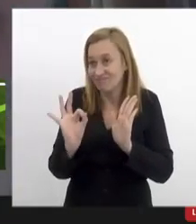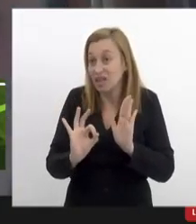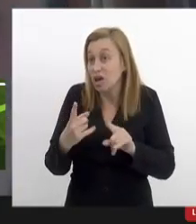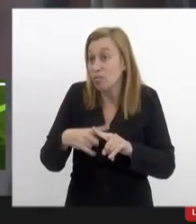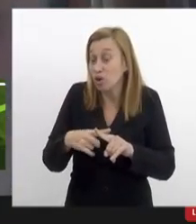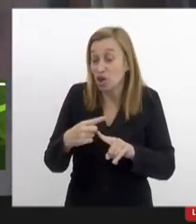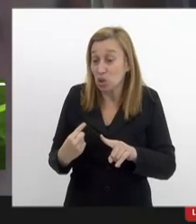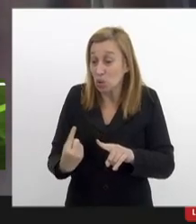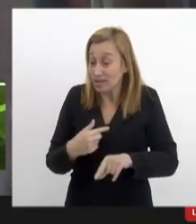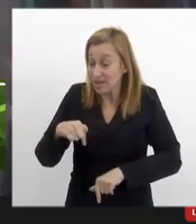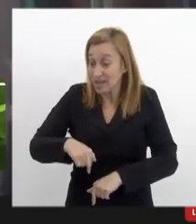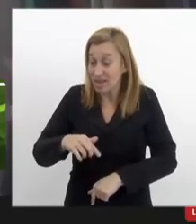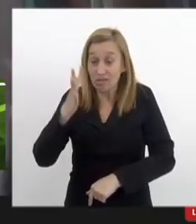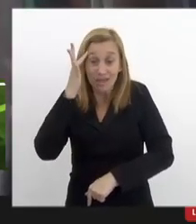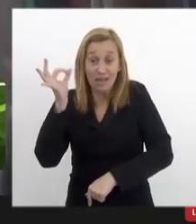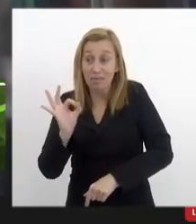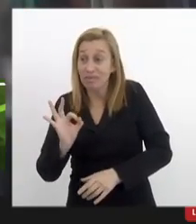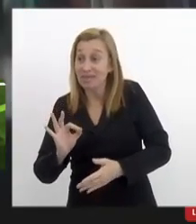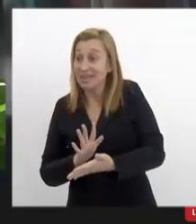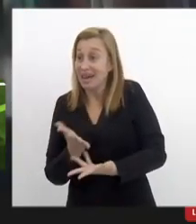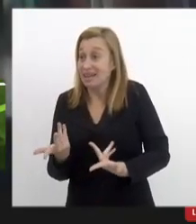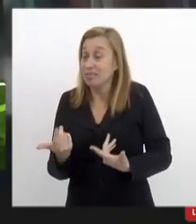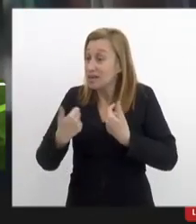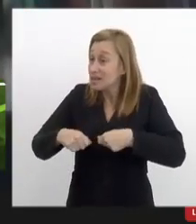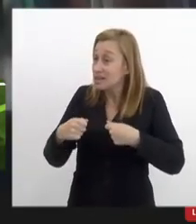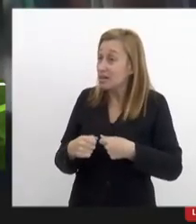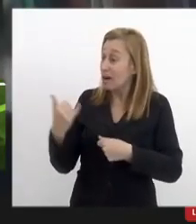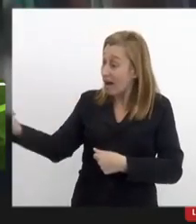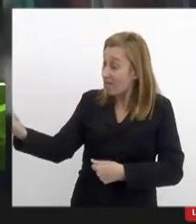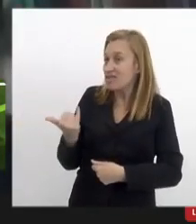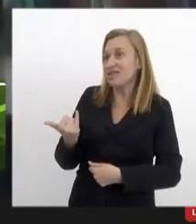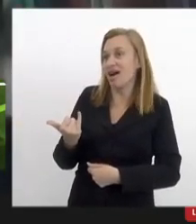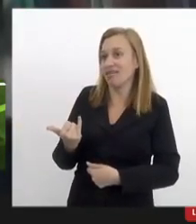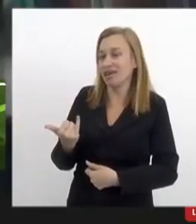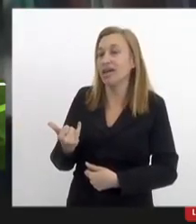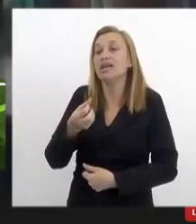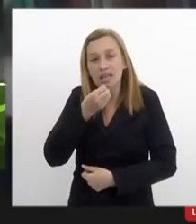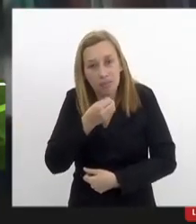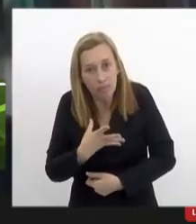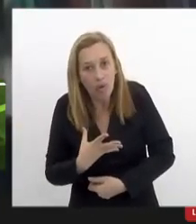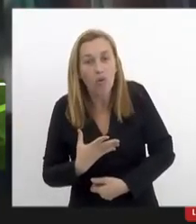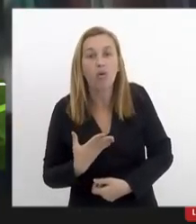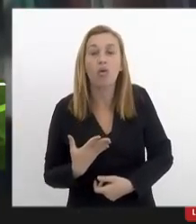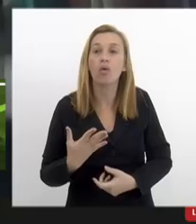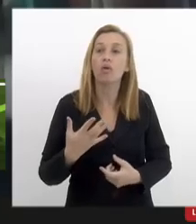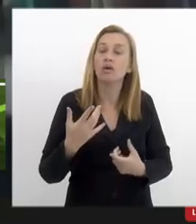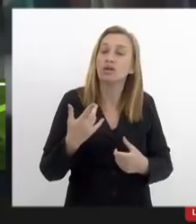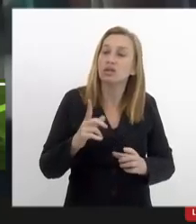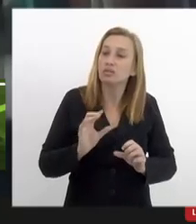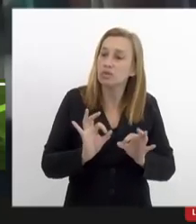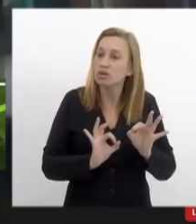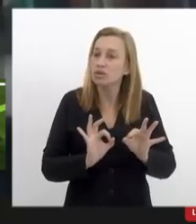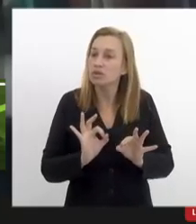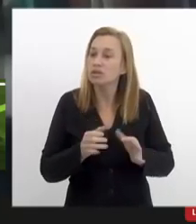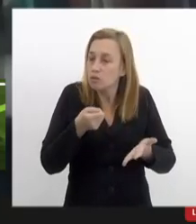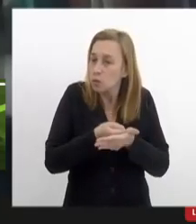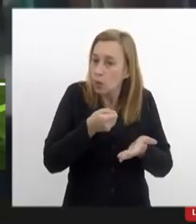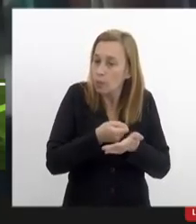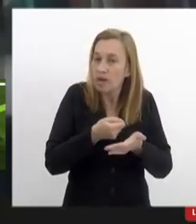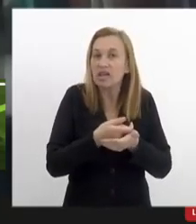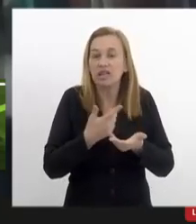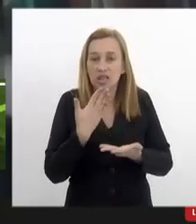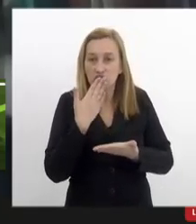não chegou nada. Né? Quer dizer, isso é bom, até porque a gente tem feito esse tipo de cobrança.